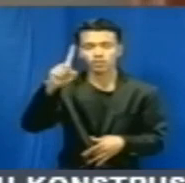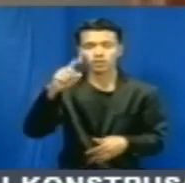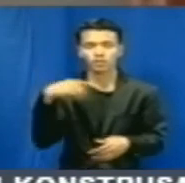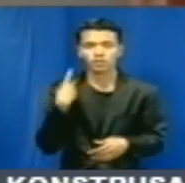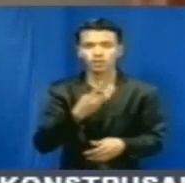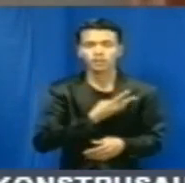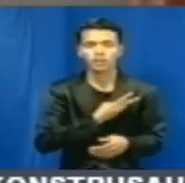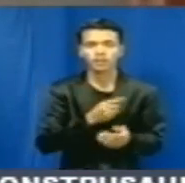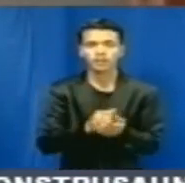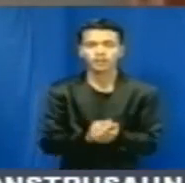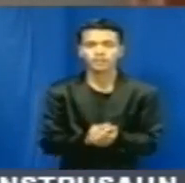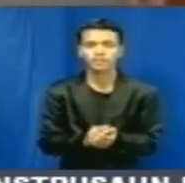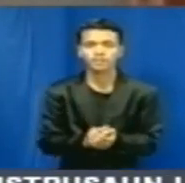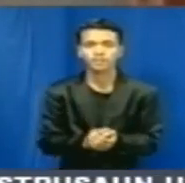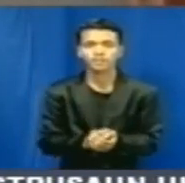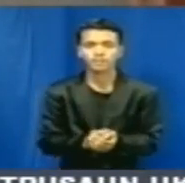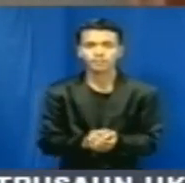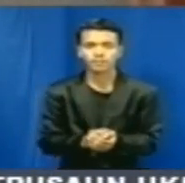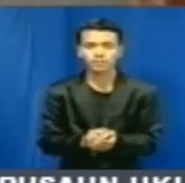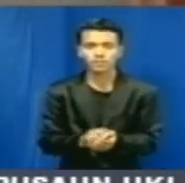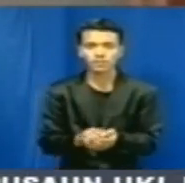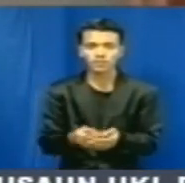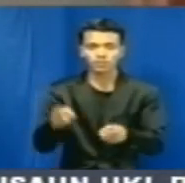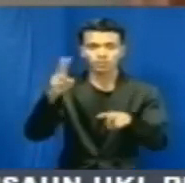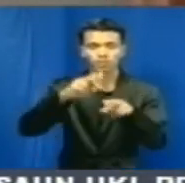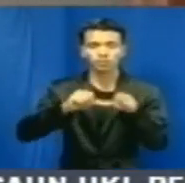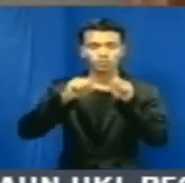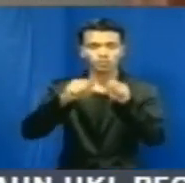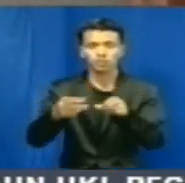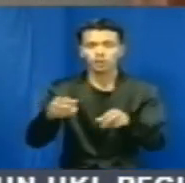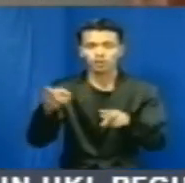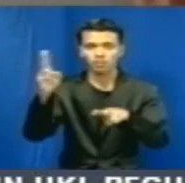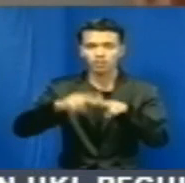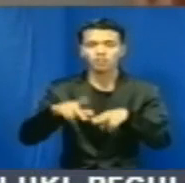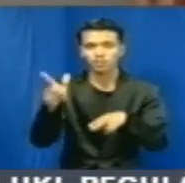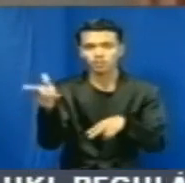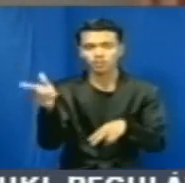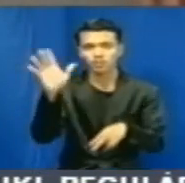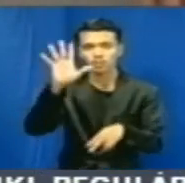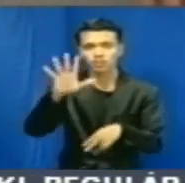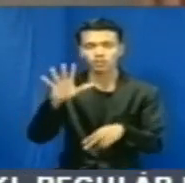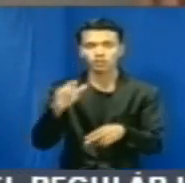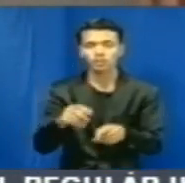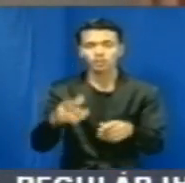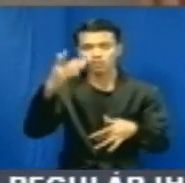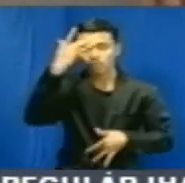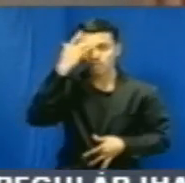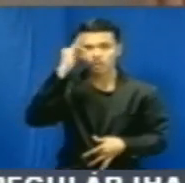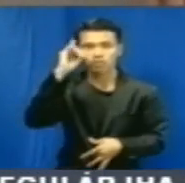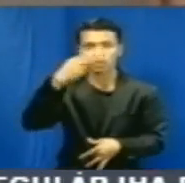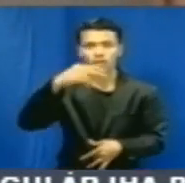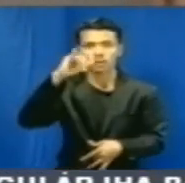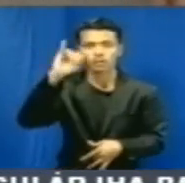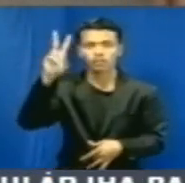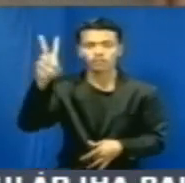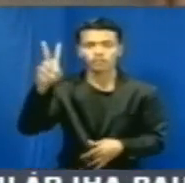ia anualmente na hora e te se sai ou na vai se mais janeiro. Deve mac é uma mora só de vestir e a vai lá tratamento e vai